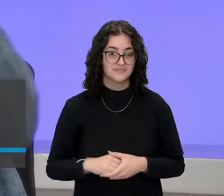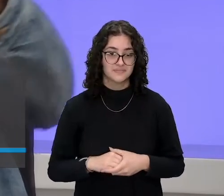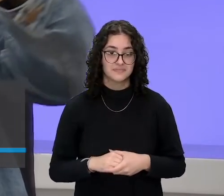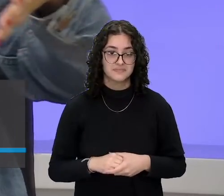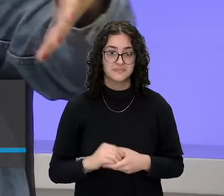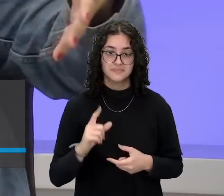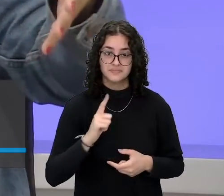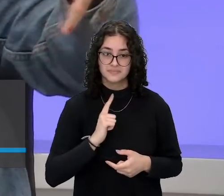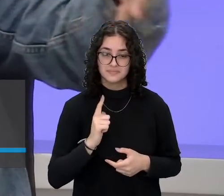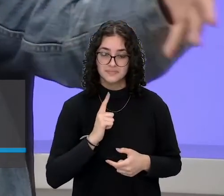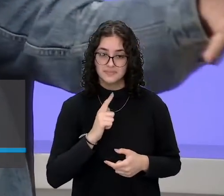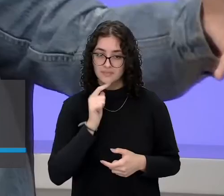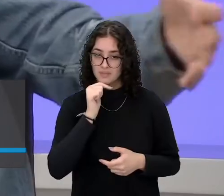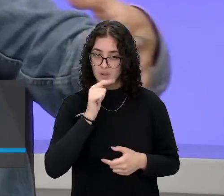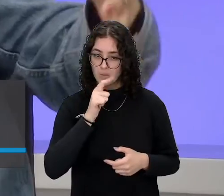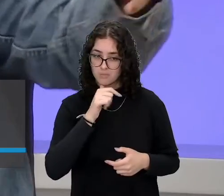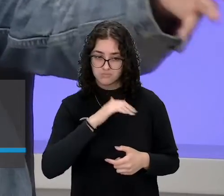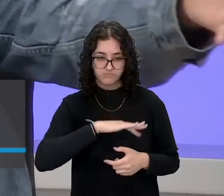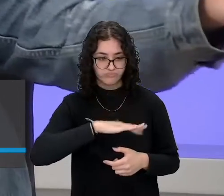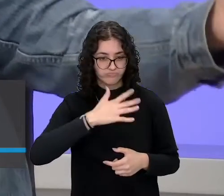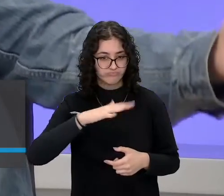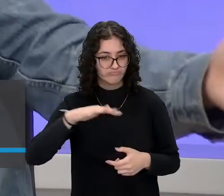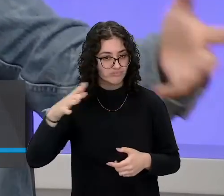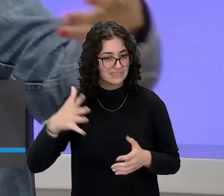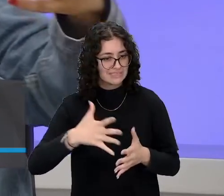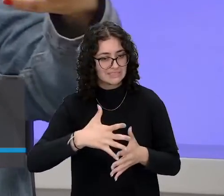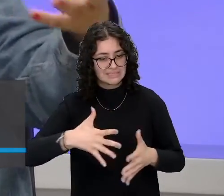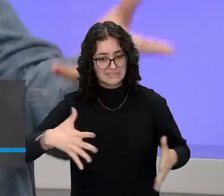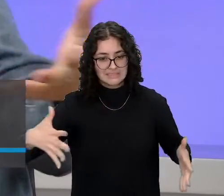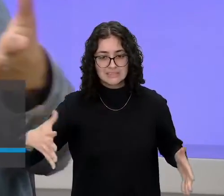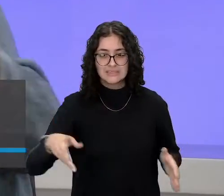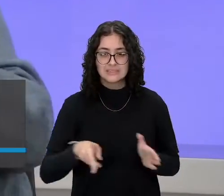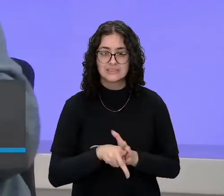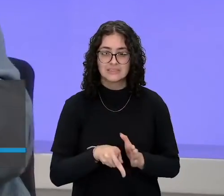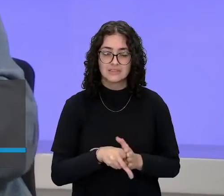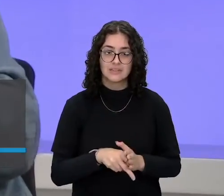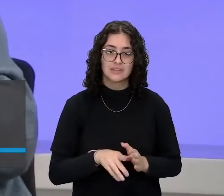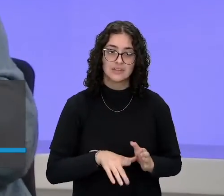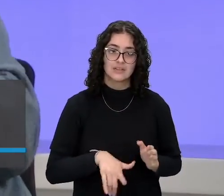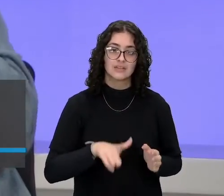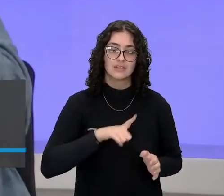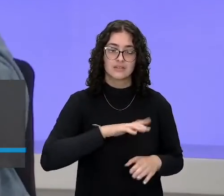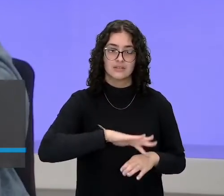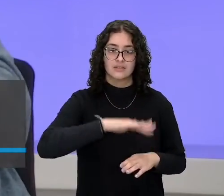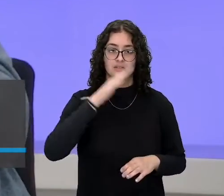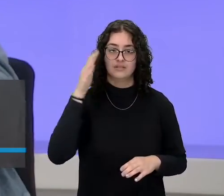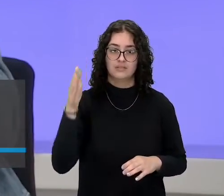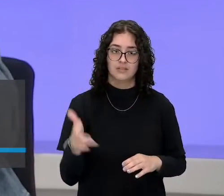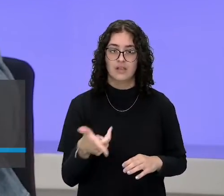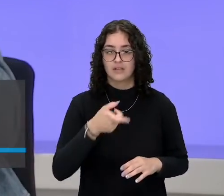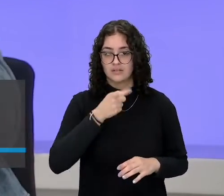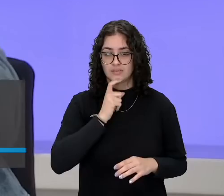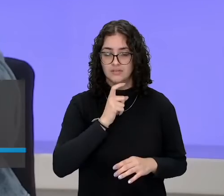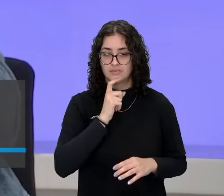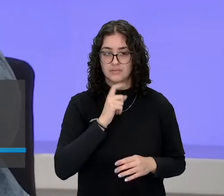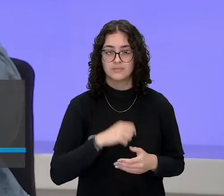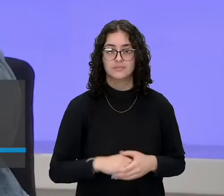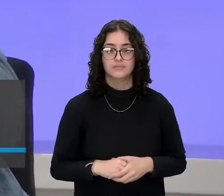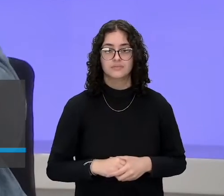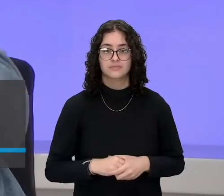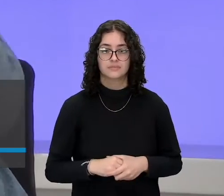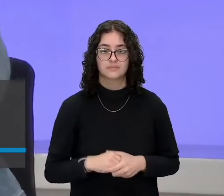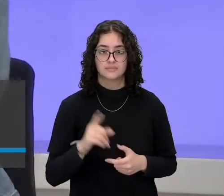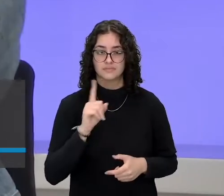que tem lagos enormes ou poças enormes de água ali na caverna ali e é mais geladinha, tá? Já vou avisar,